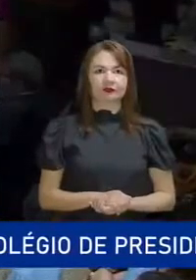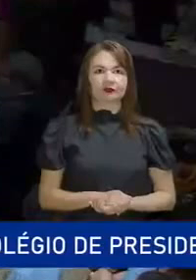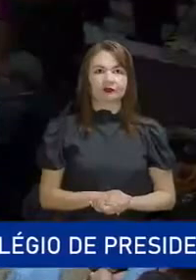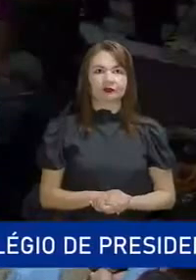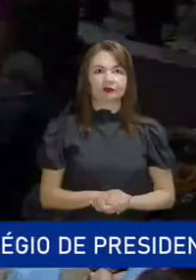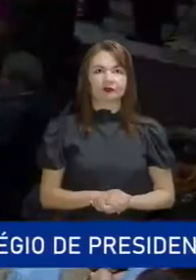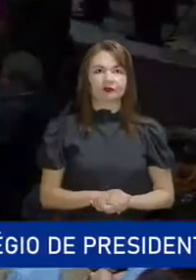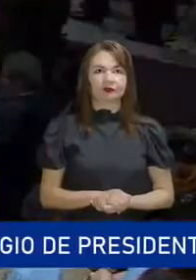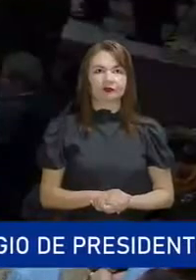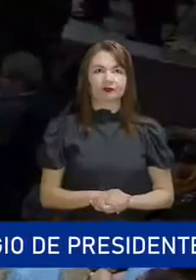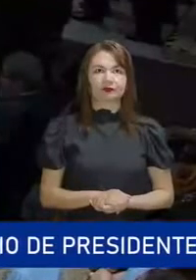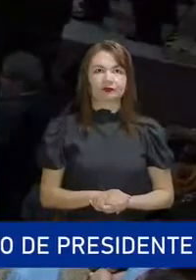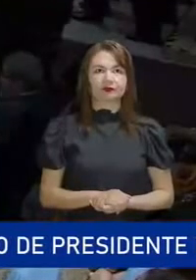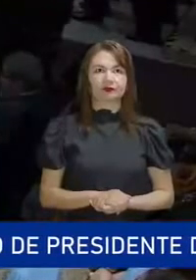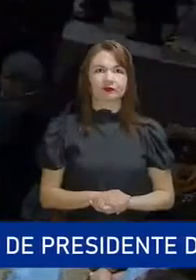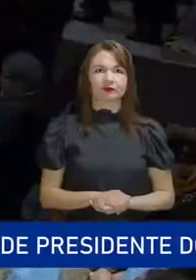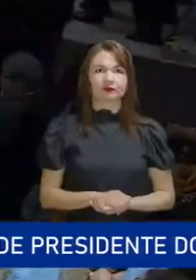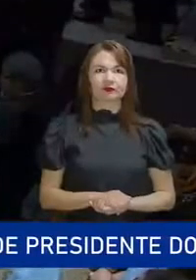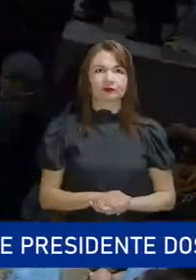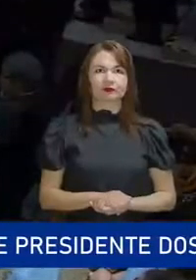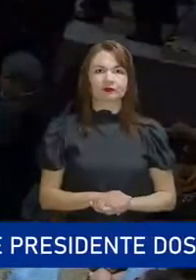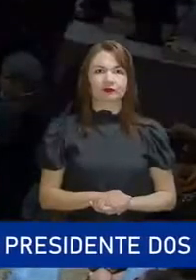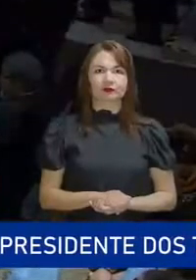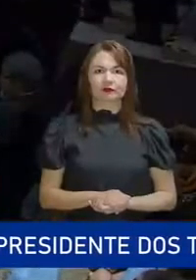Imagem ampla do plenário.